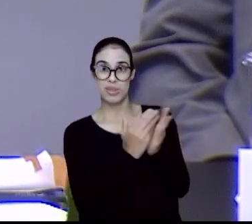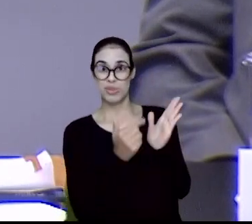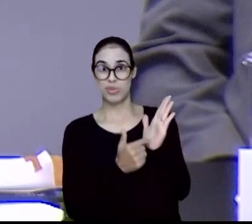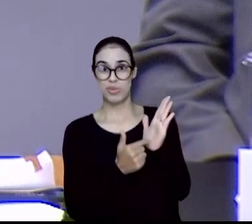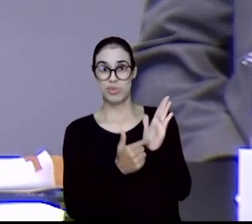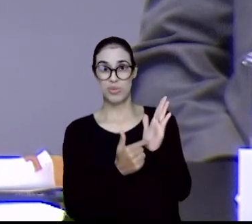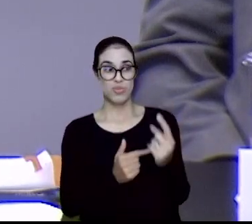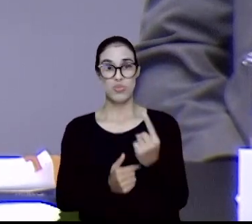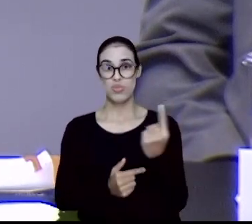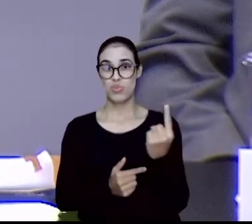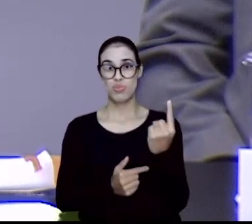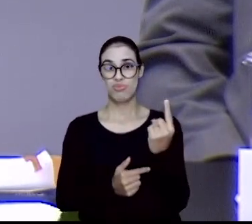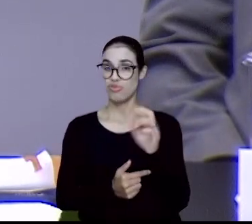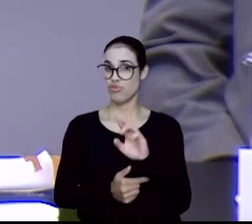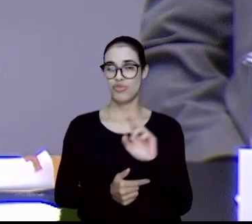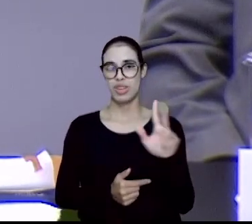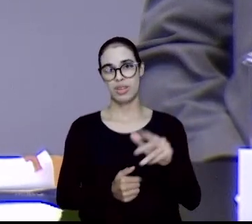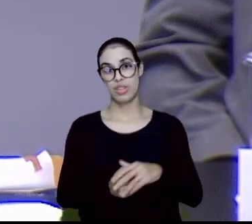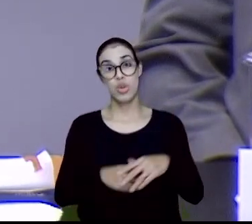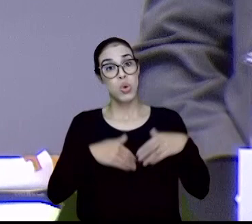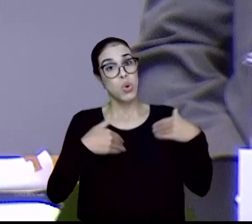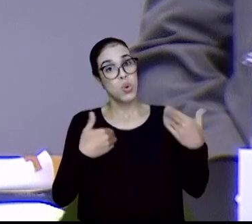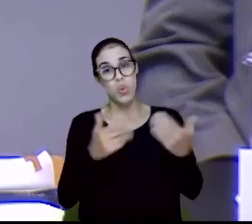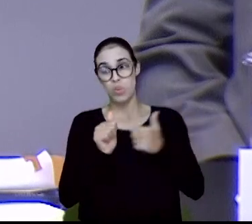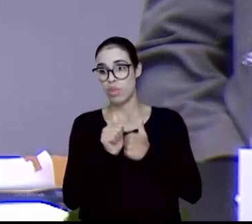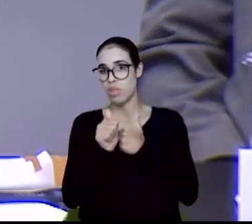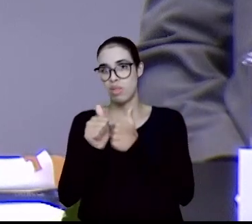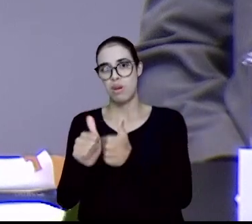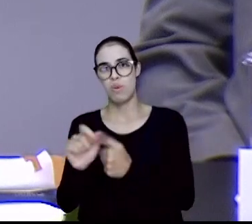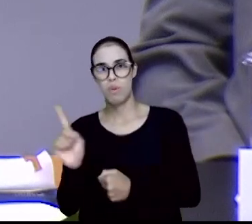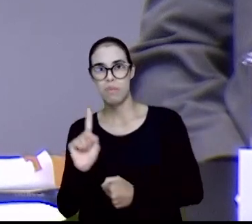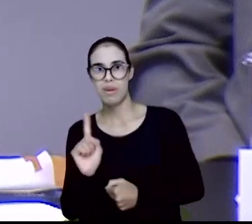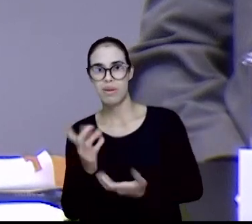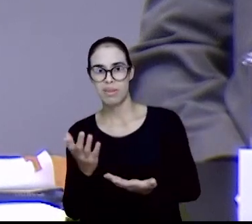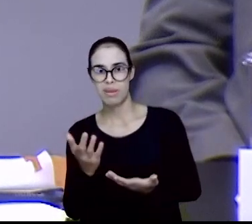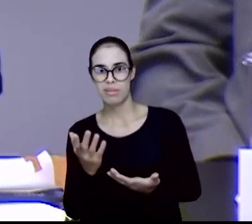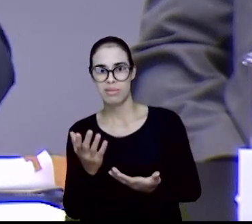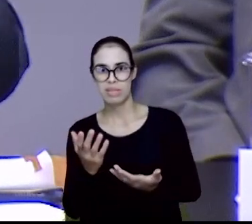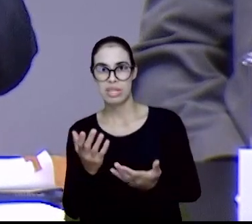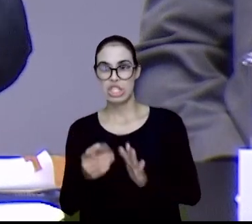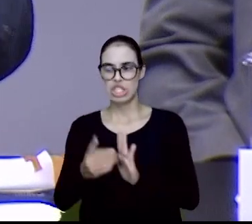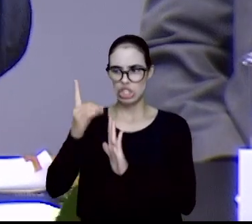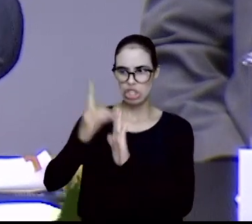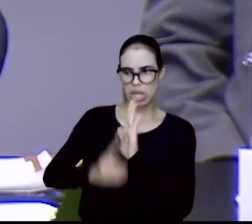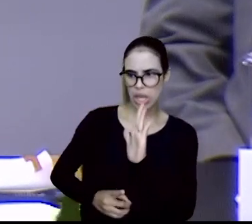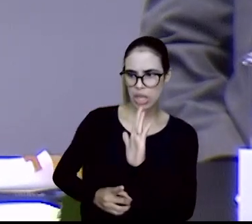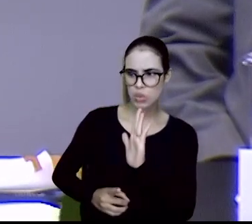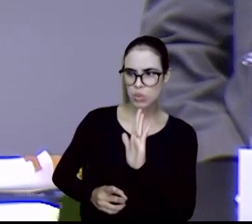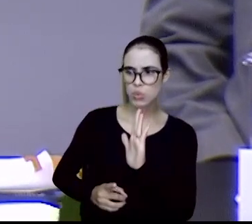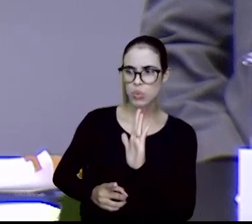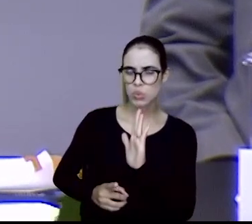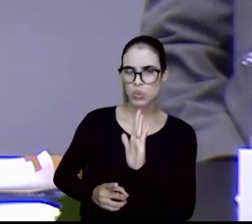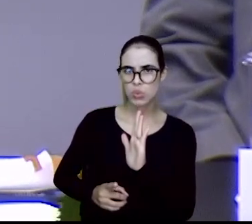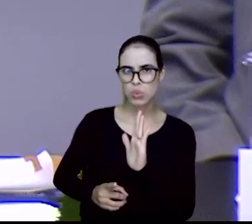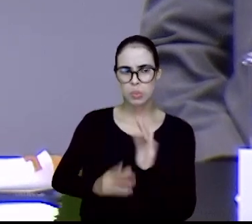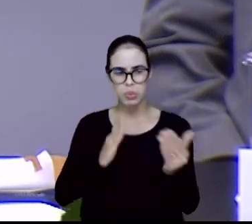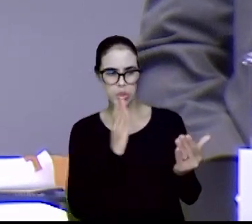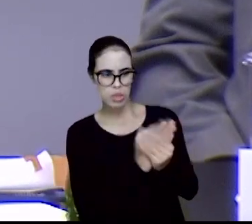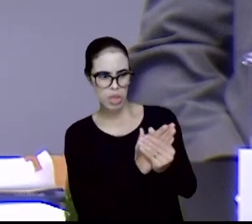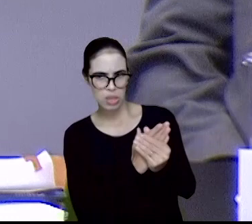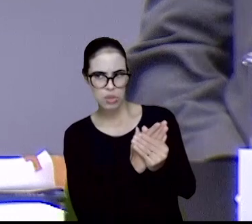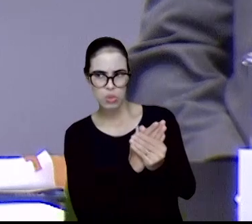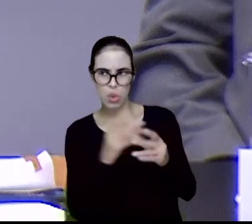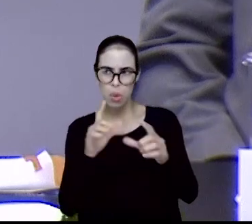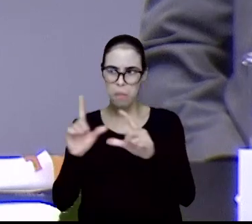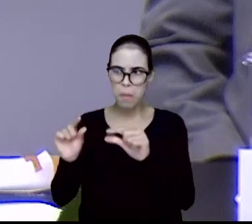obsoleto, ou um precedente já não acompanha mais a compreensão que se tem do direito, ou o precedente já não se ajusta mais à